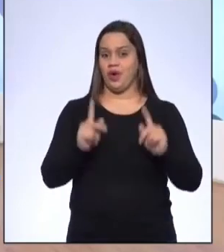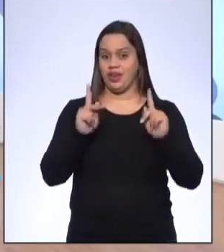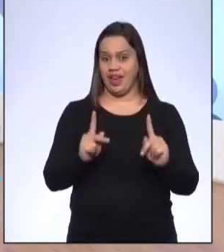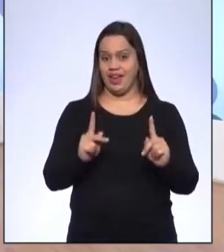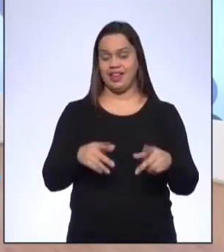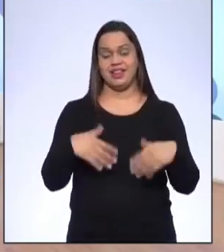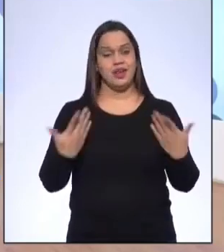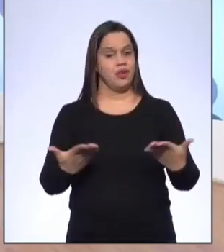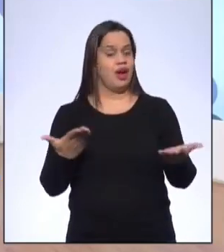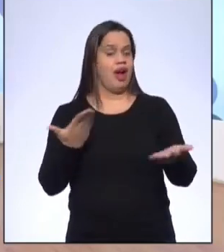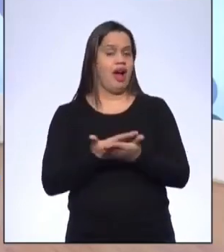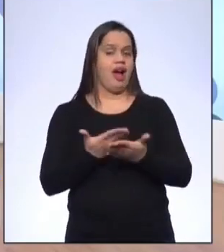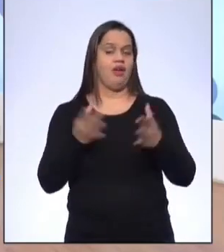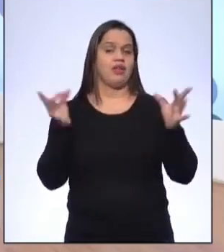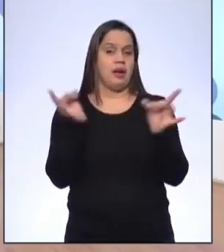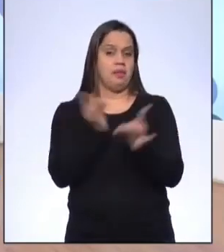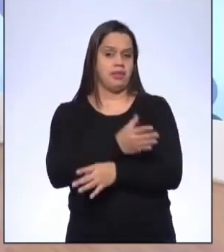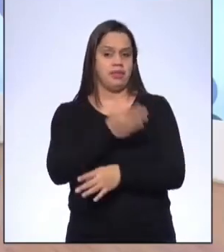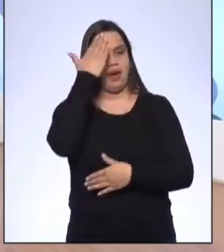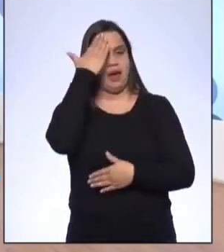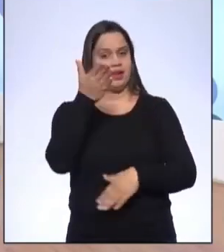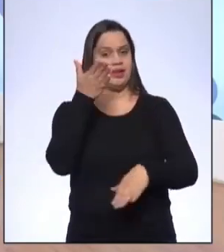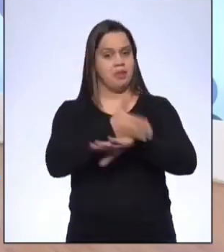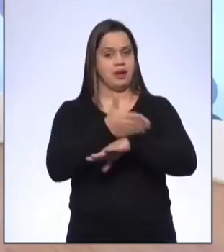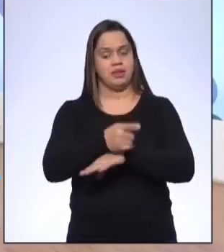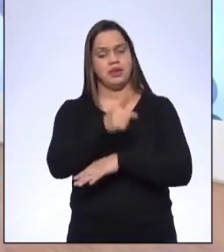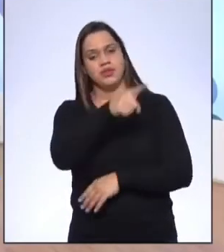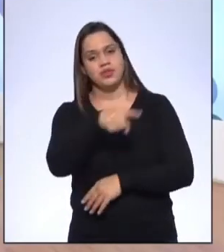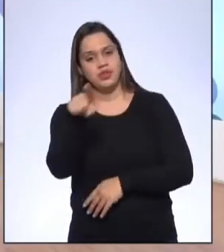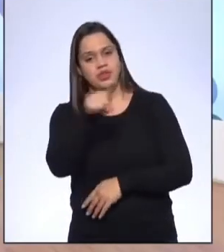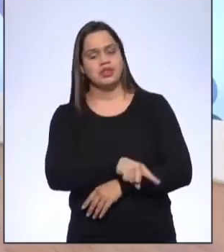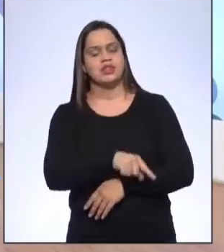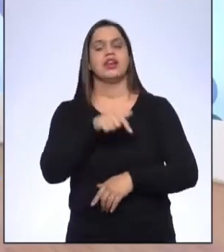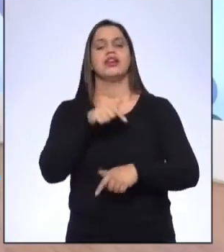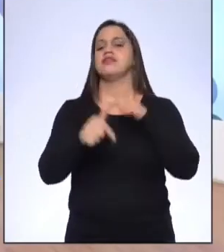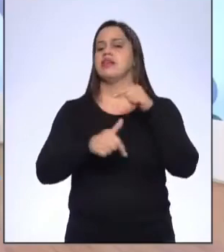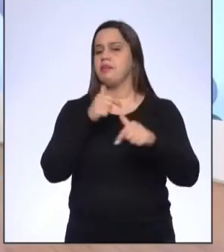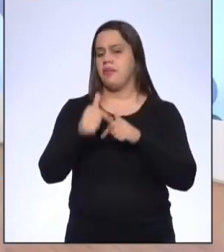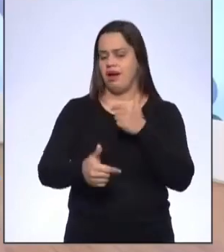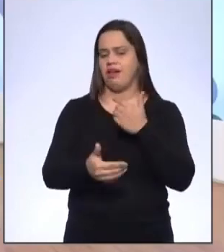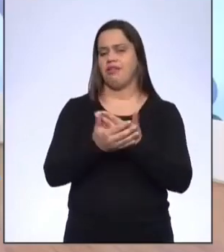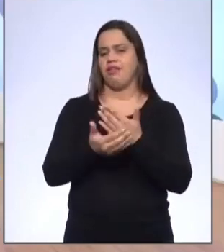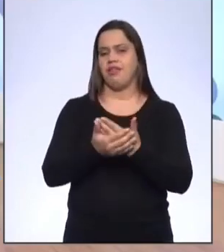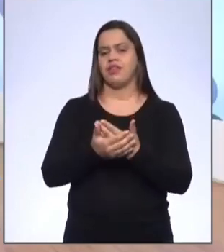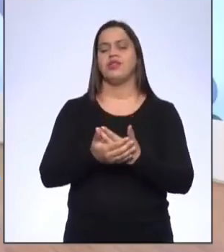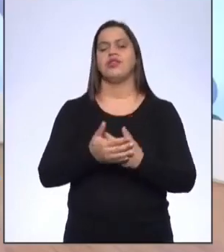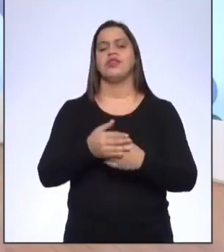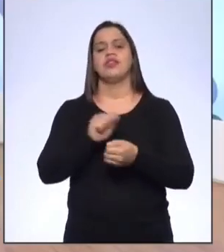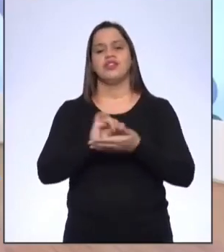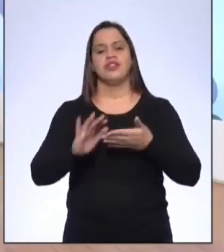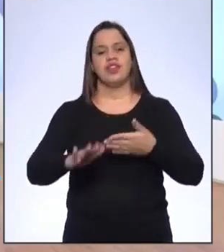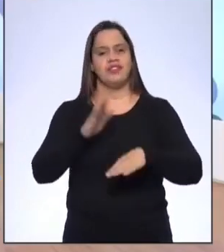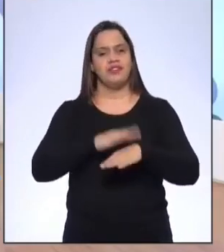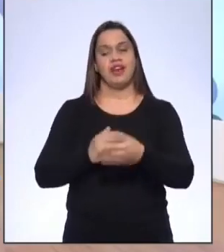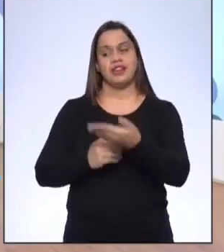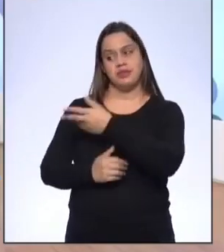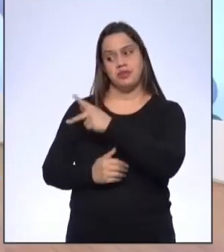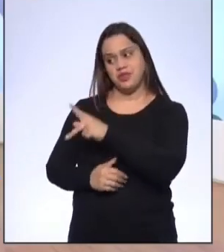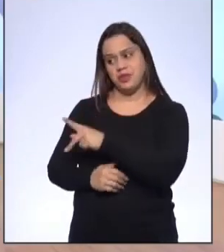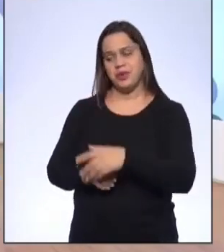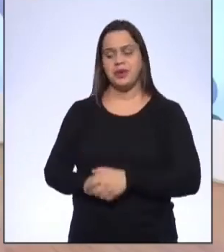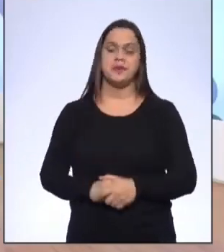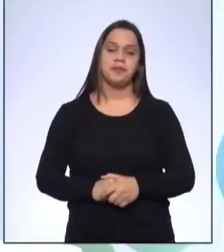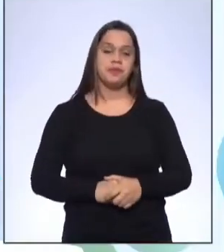Agradecemos muito a participação de todos. Trabalhe, faça os exercícios e até a próxima aula. Alessandra? Gente,